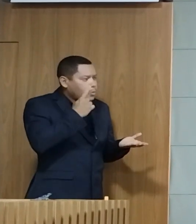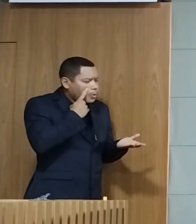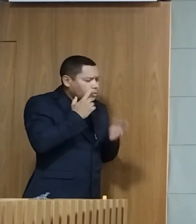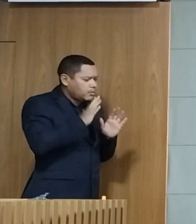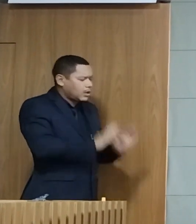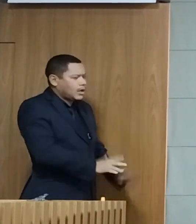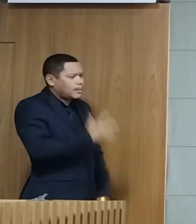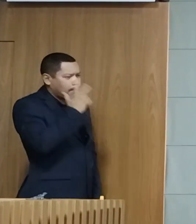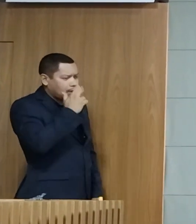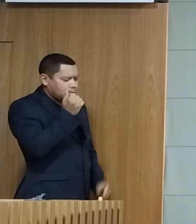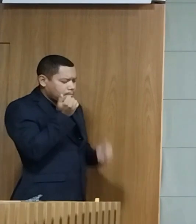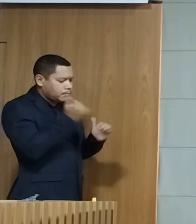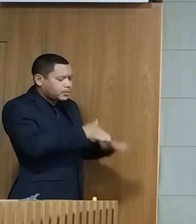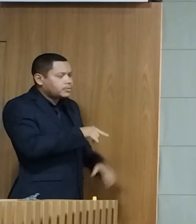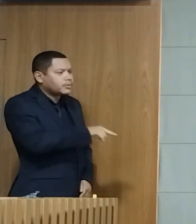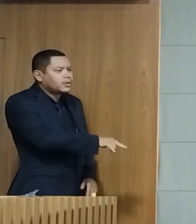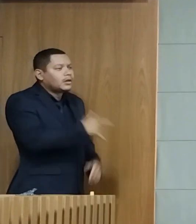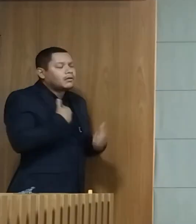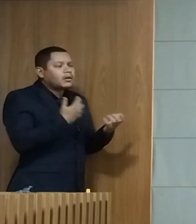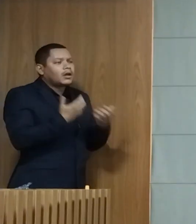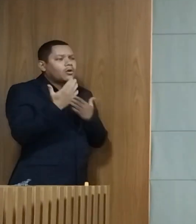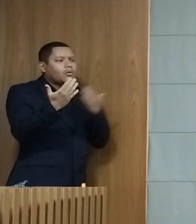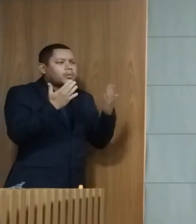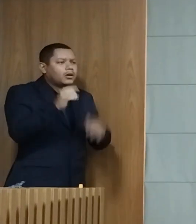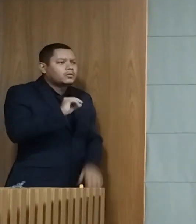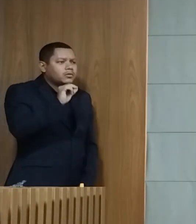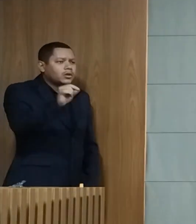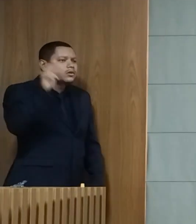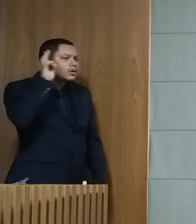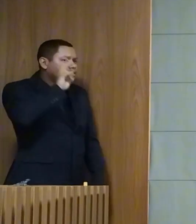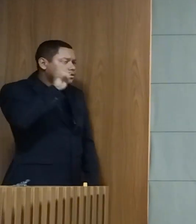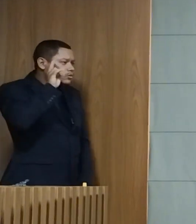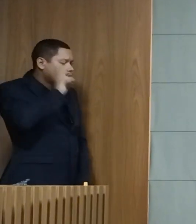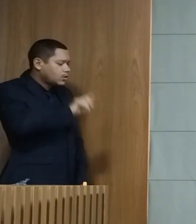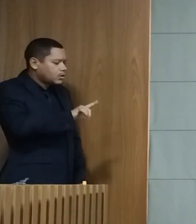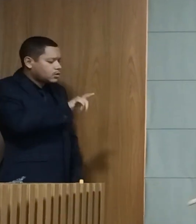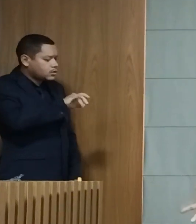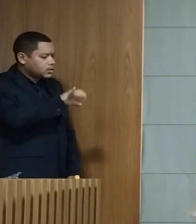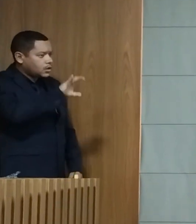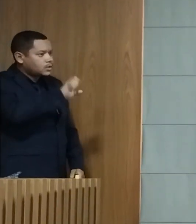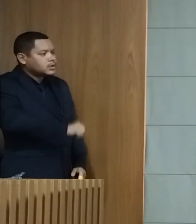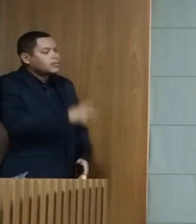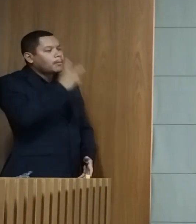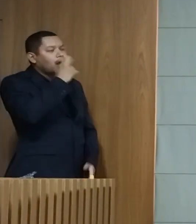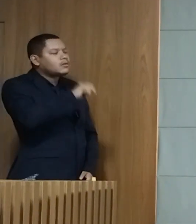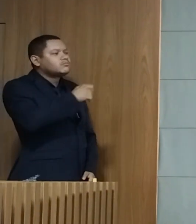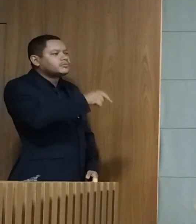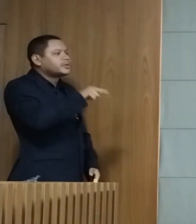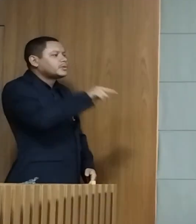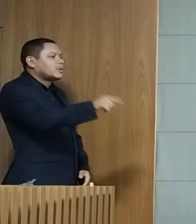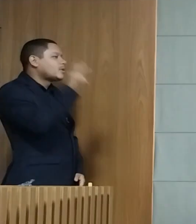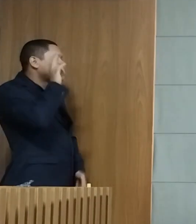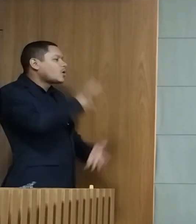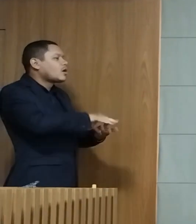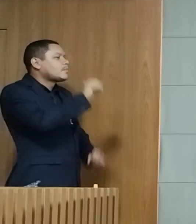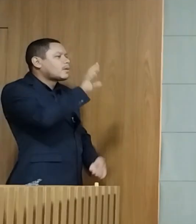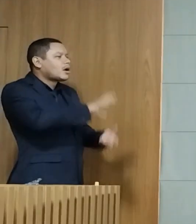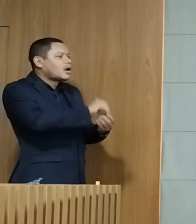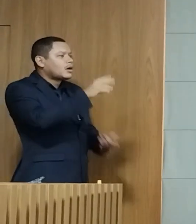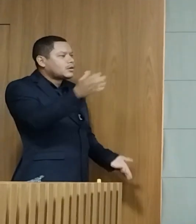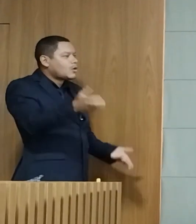é zombaria, é comparação da história de Gênesis com um conto de fadas, com a história de Papai